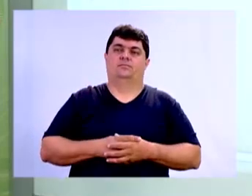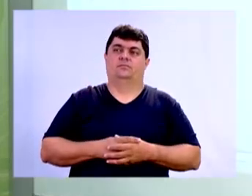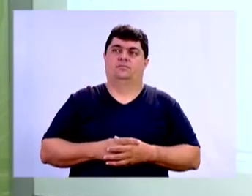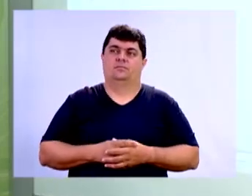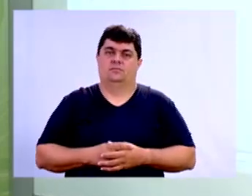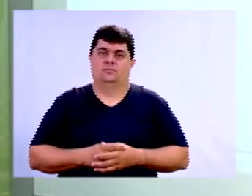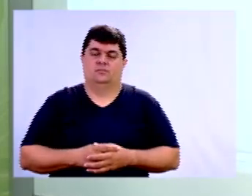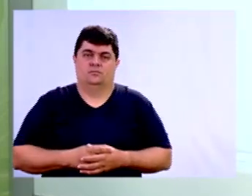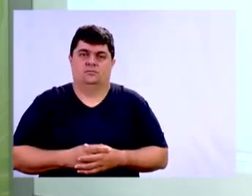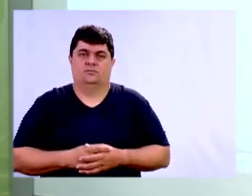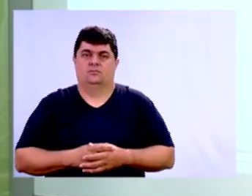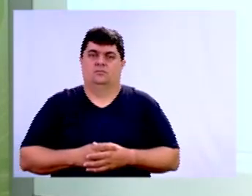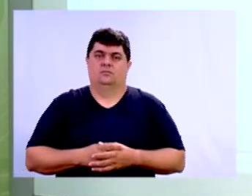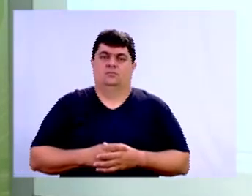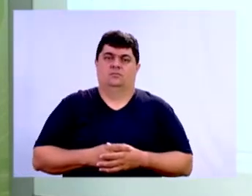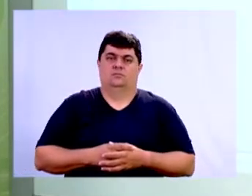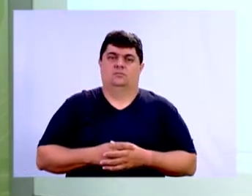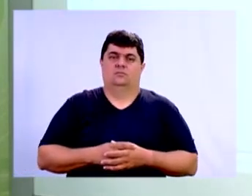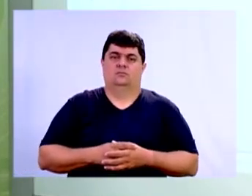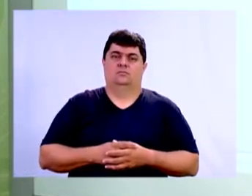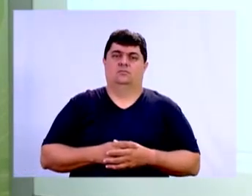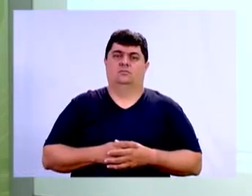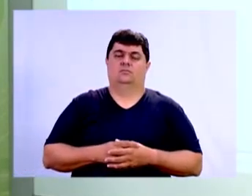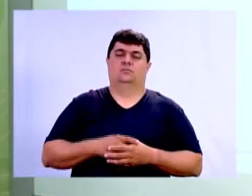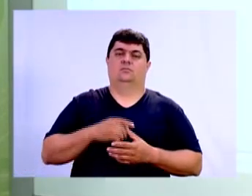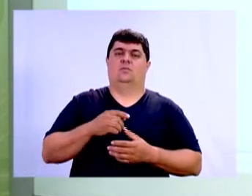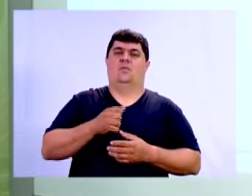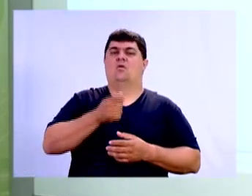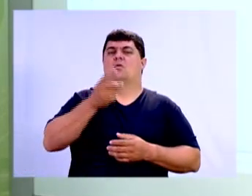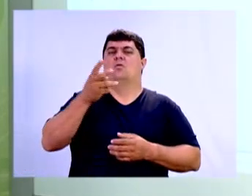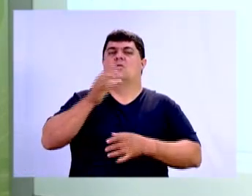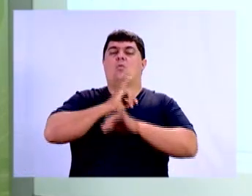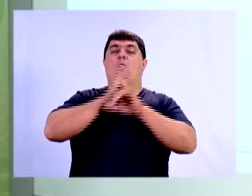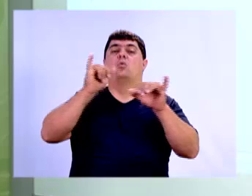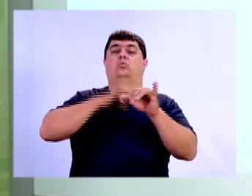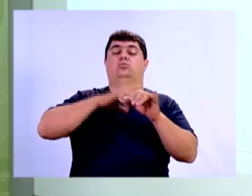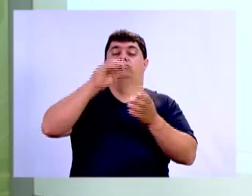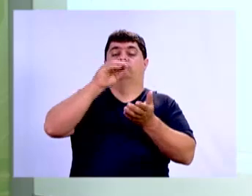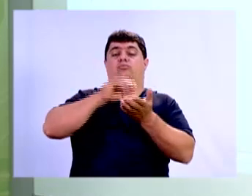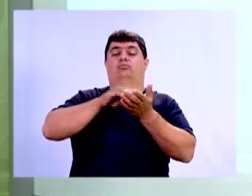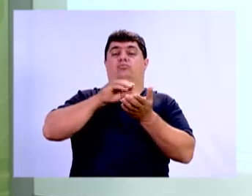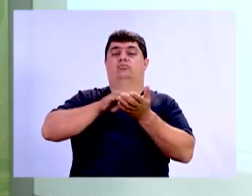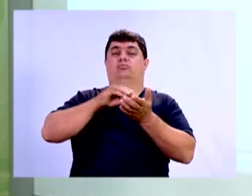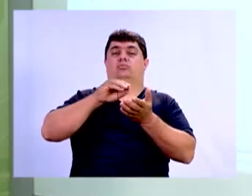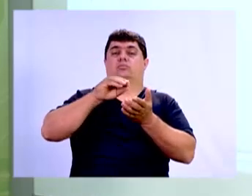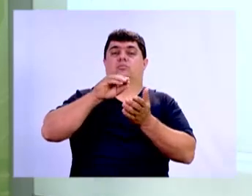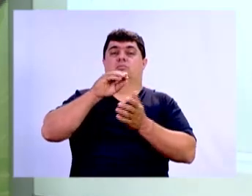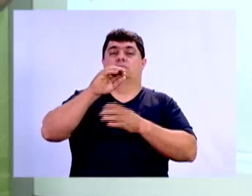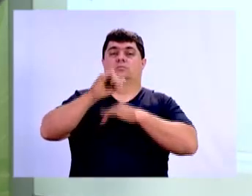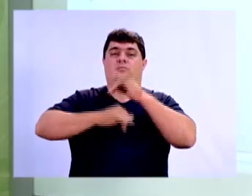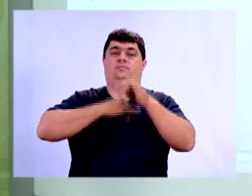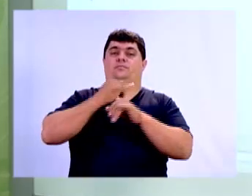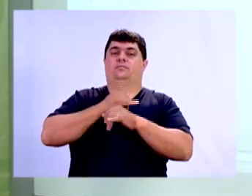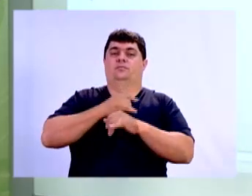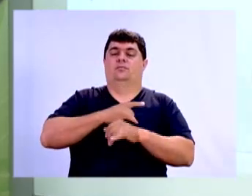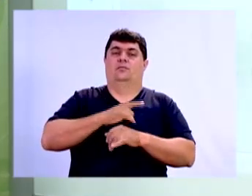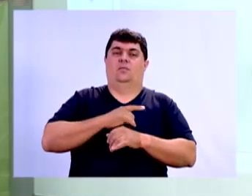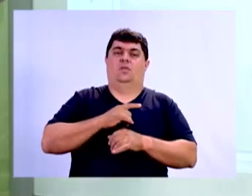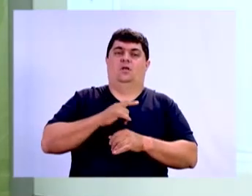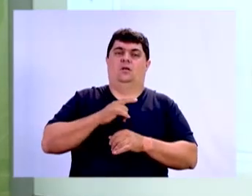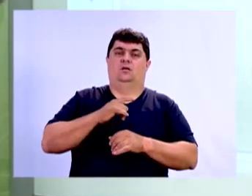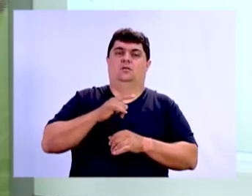Toda a internet, imagina com conteúdo, a quantidade de informação que tem na internet. Né? E lógico, tem